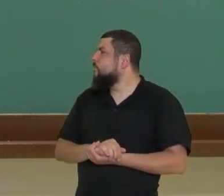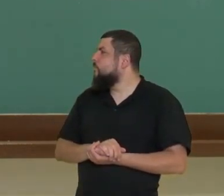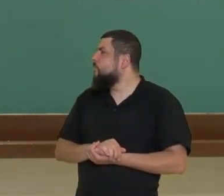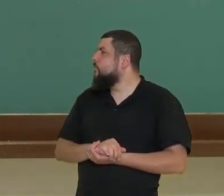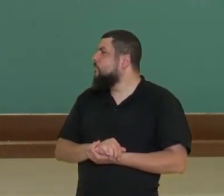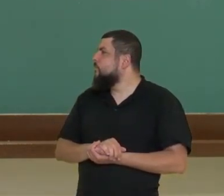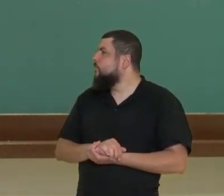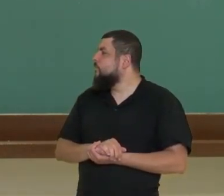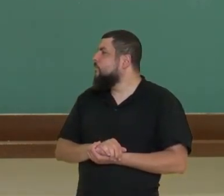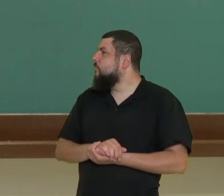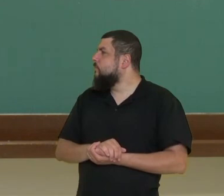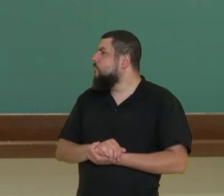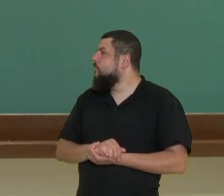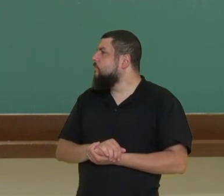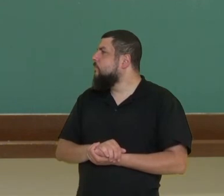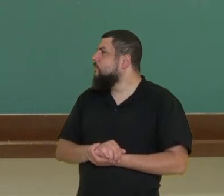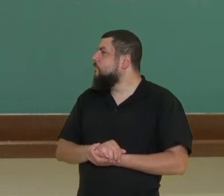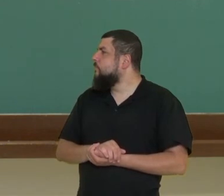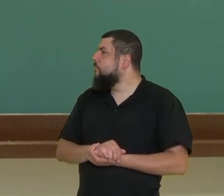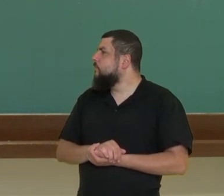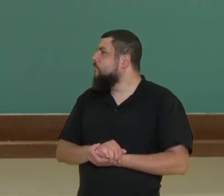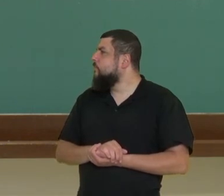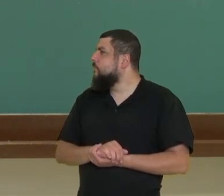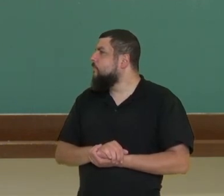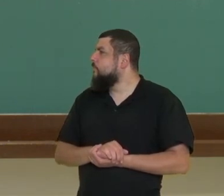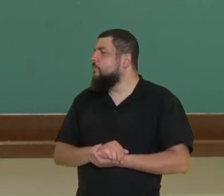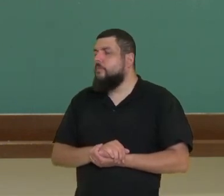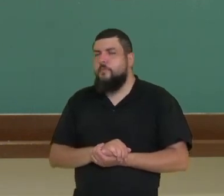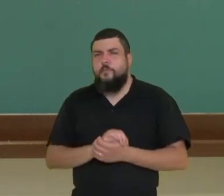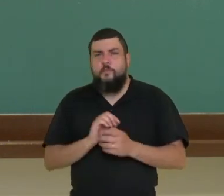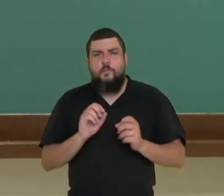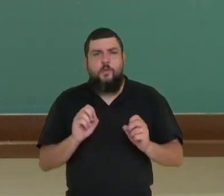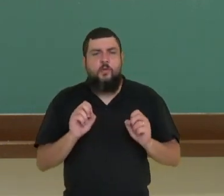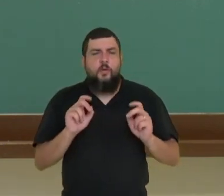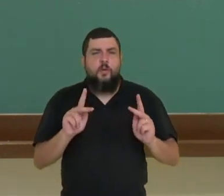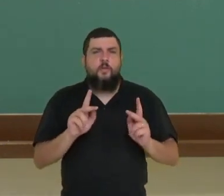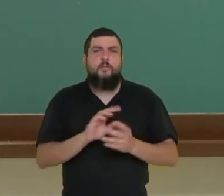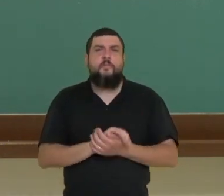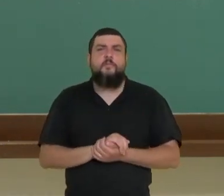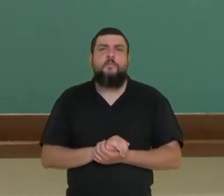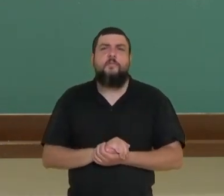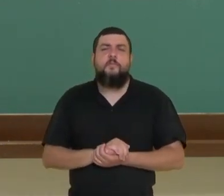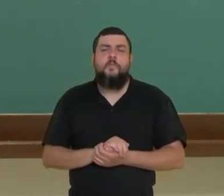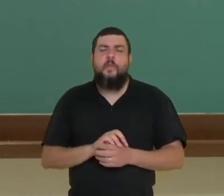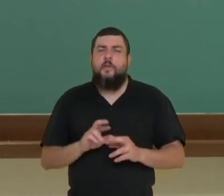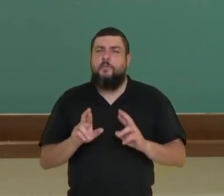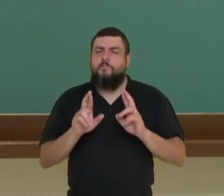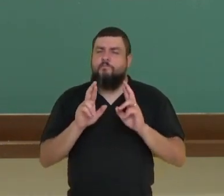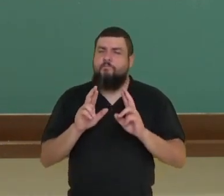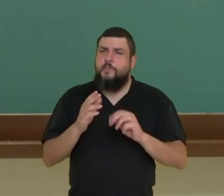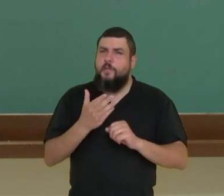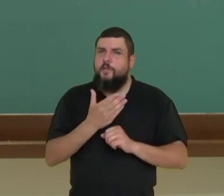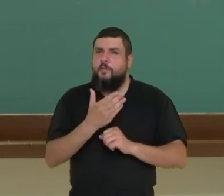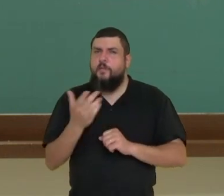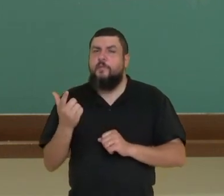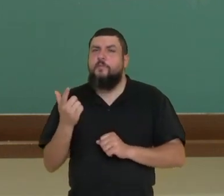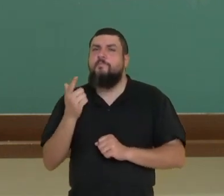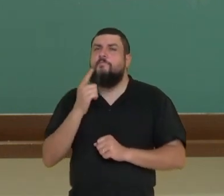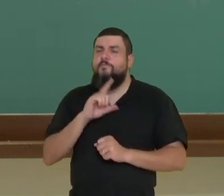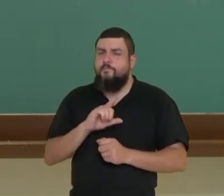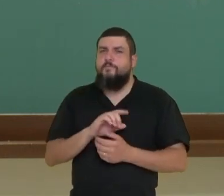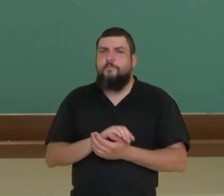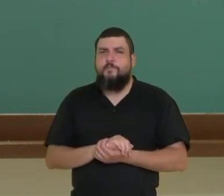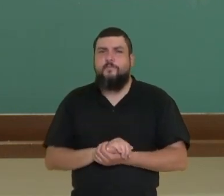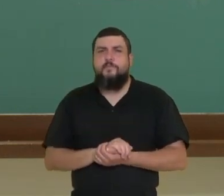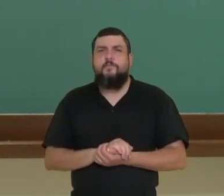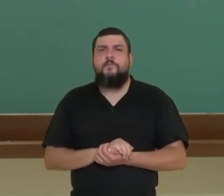aviãozinho, referindo-se ao diminutivo de avião. Ok? Espero que vocês tenham acertado aqui. Se não, revejam o